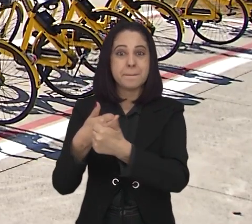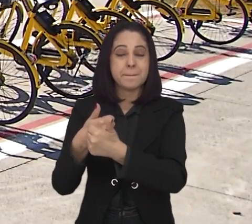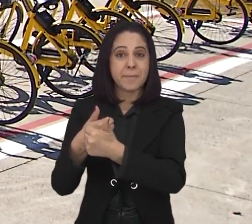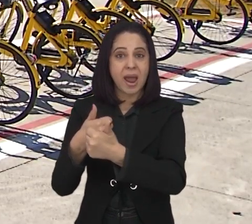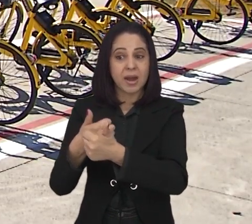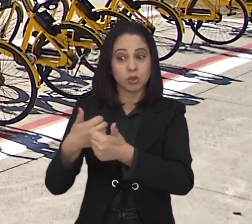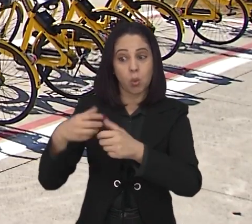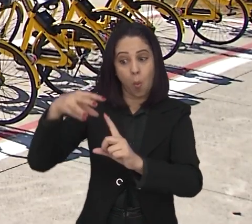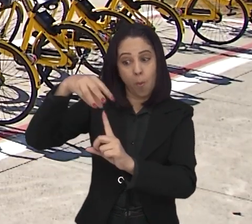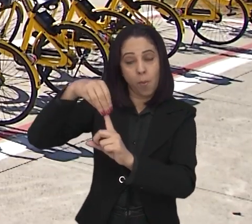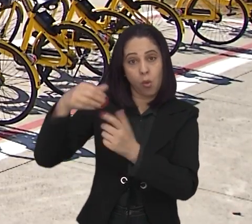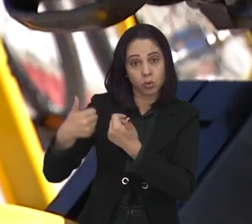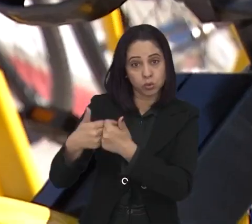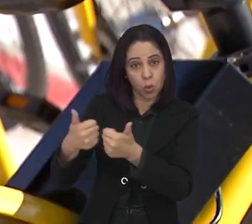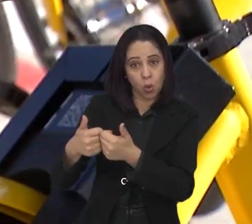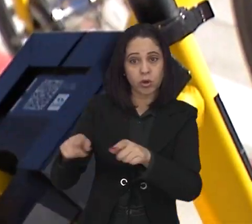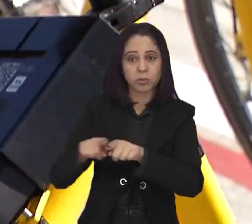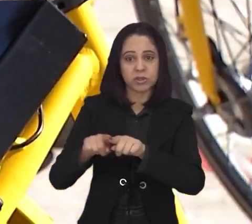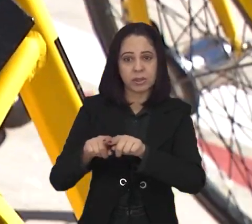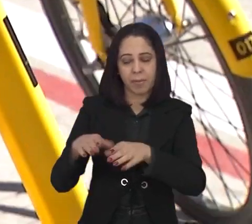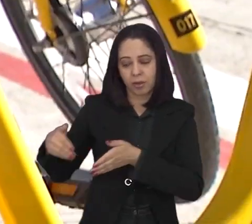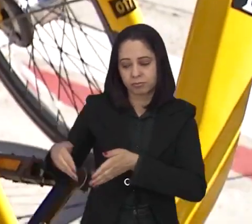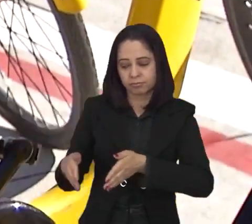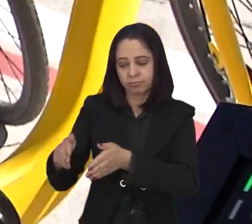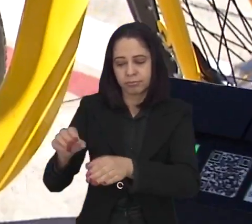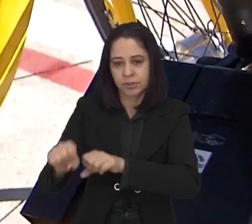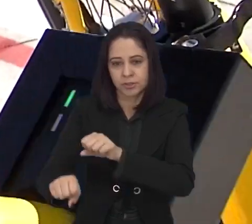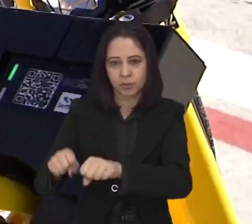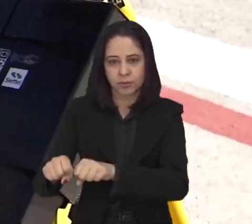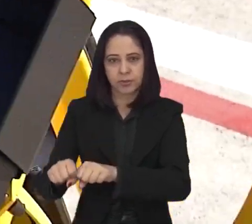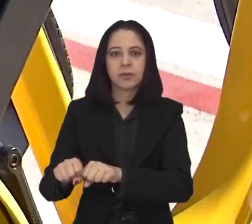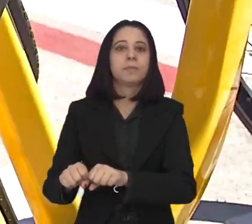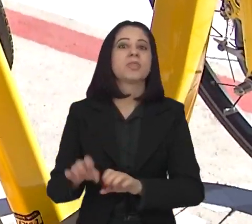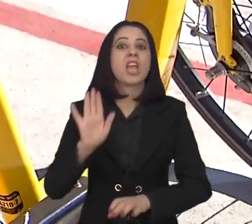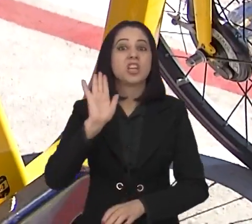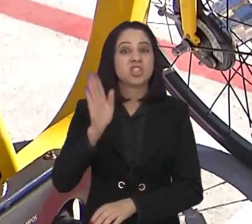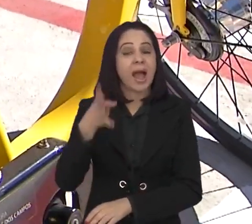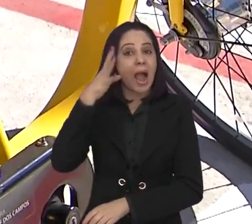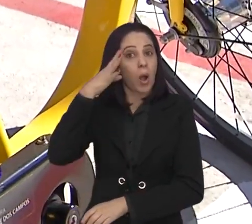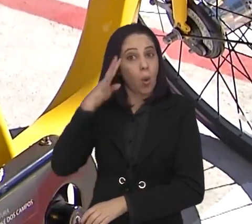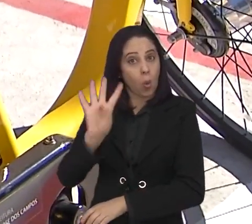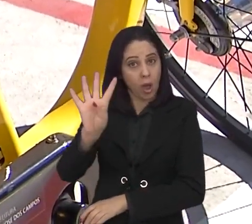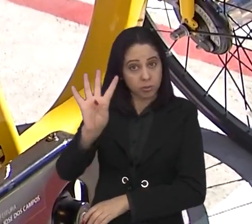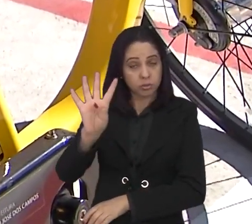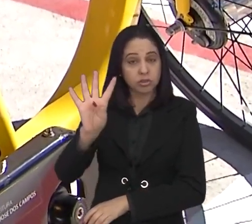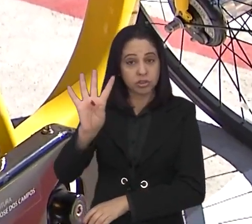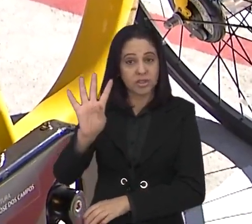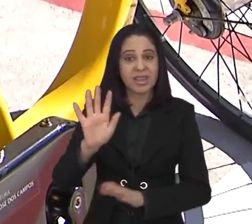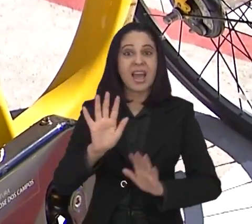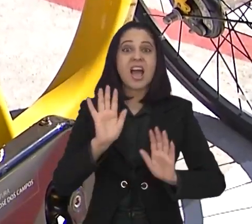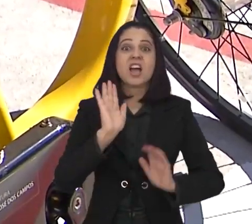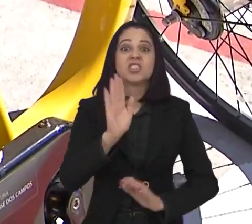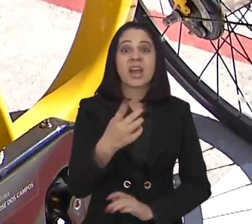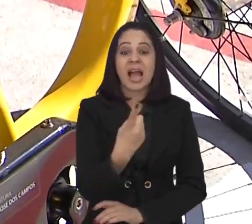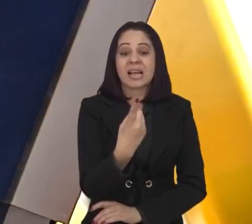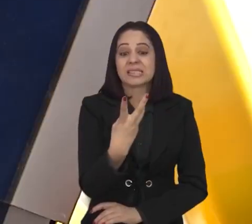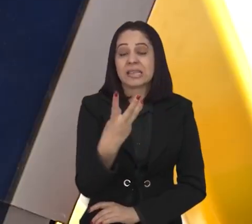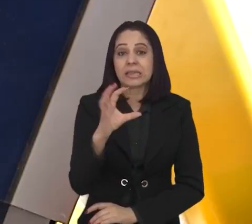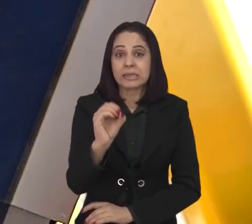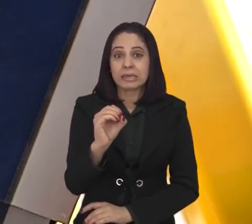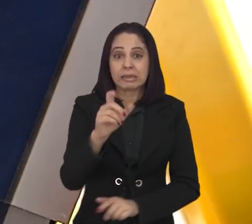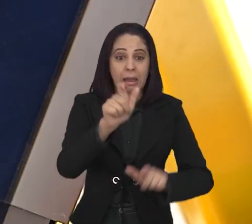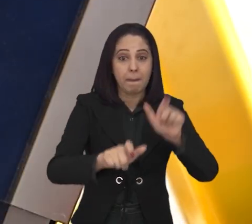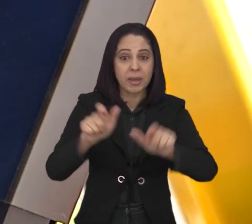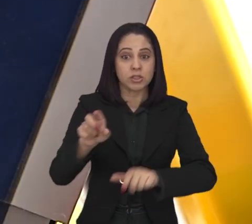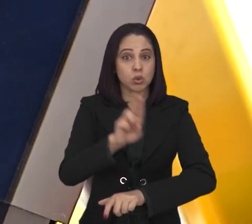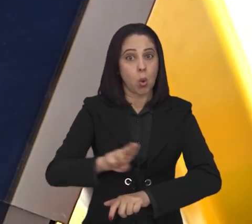ônibus e ciclovias. Nos primeiros 4 dias de operação, o serviço foi usado mais de 130 vezes.